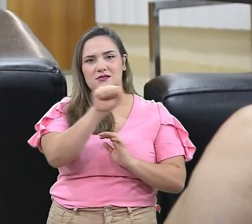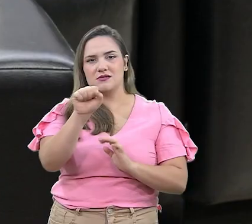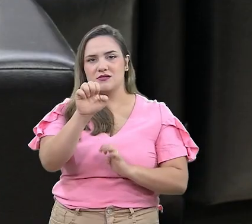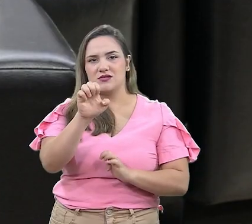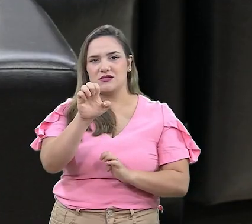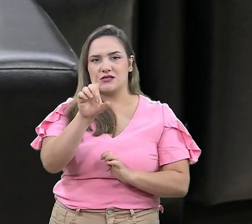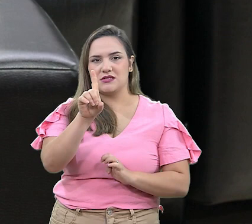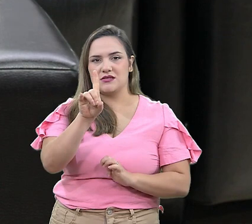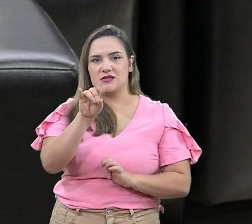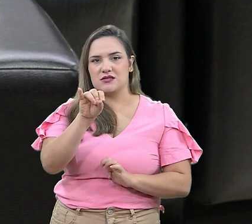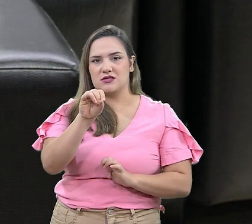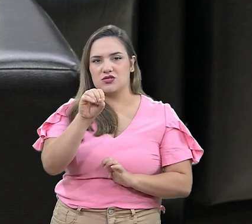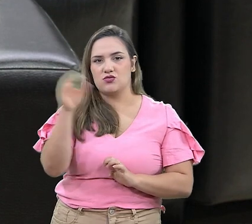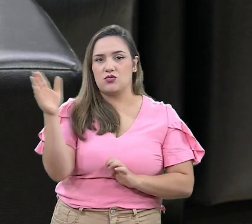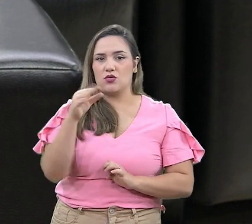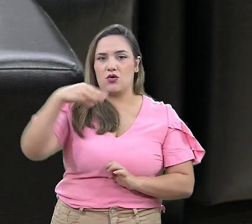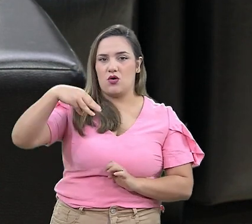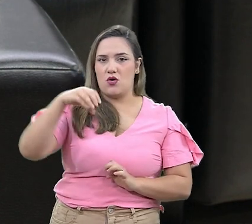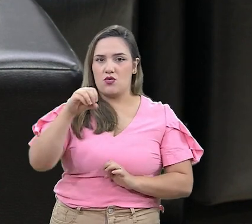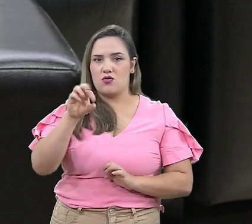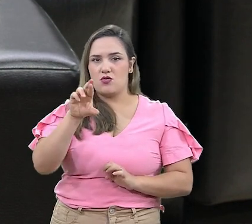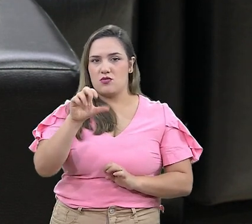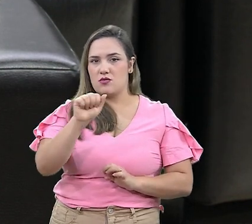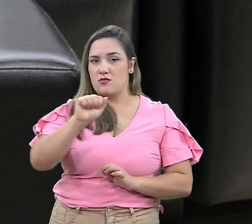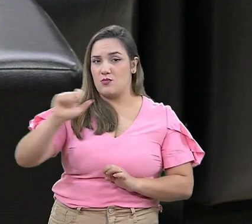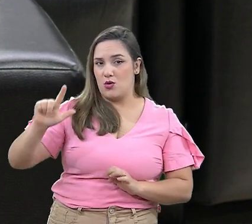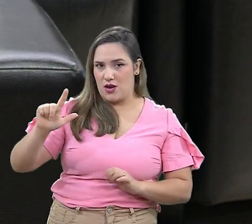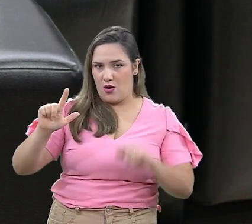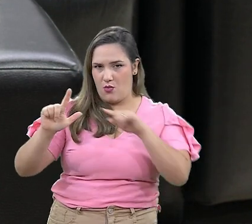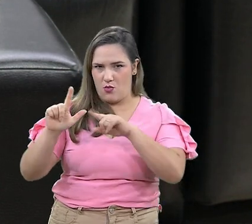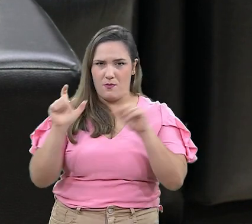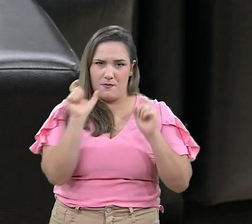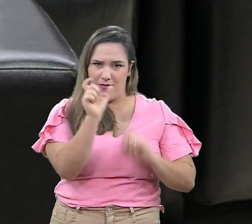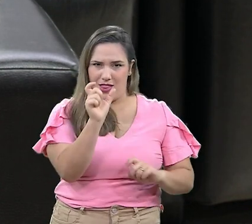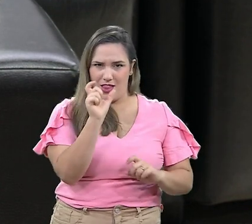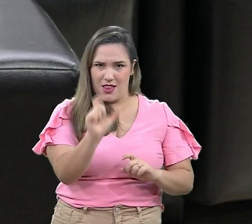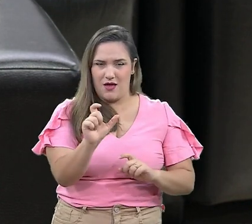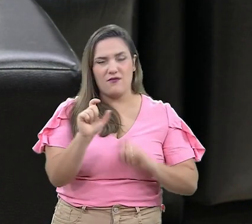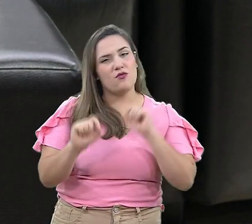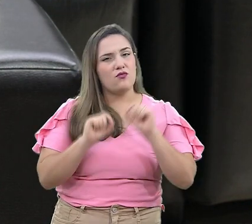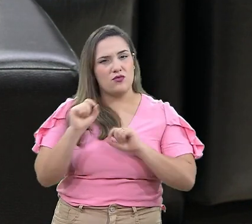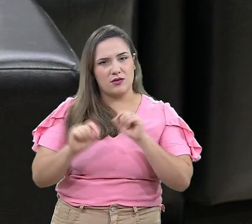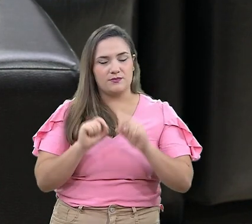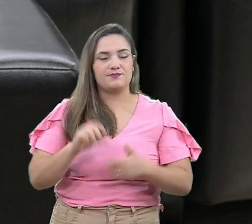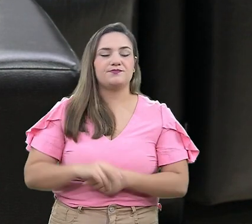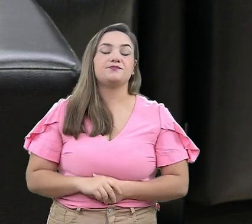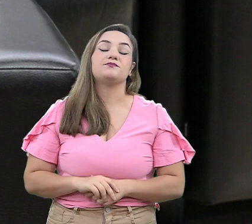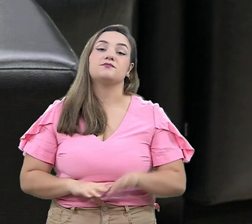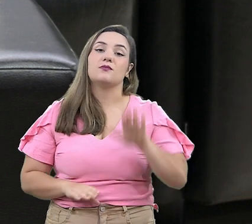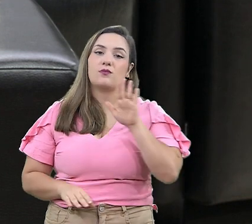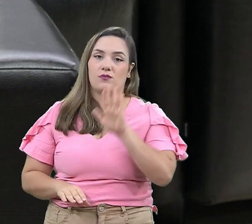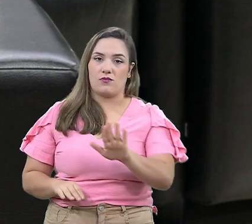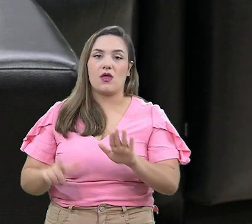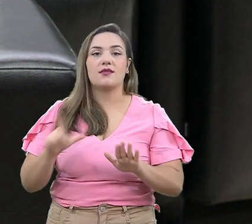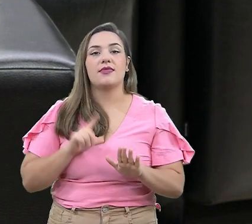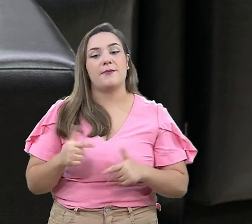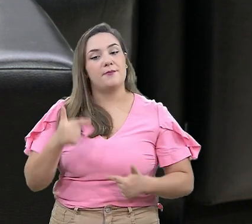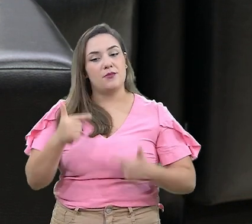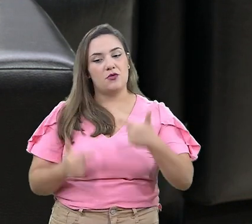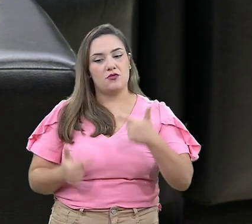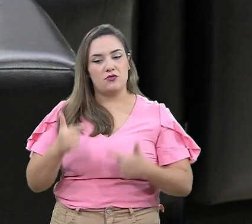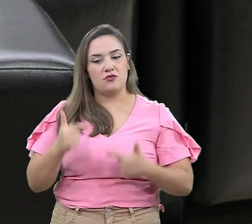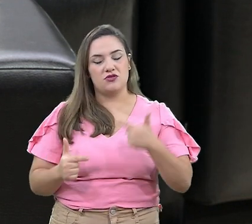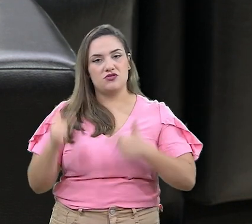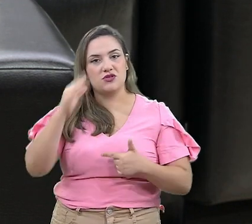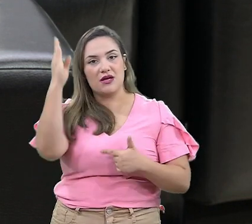moral? Bom, Fernanda, inicialmente é preciso esclarecer que a política